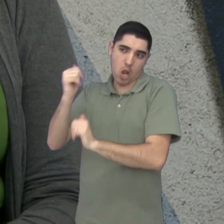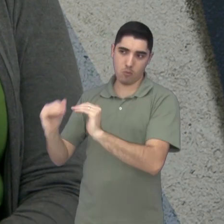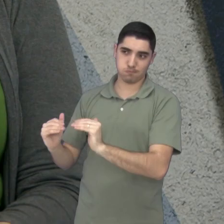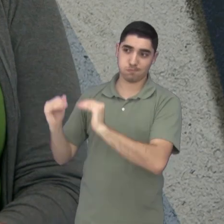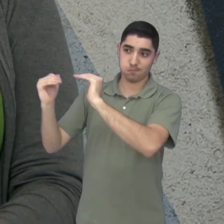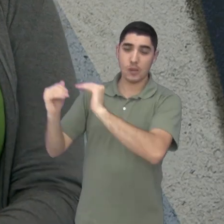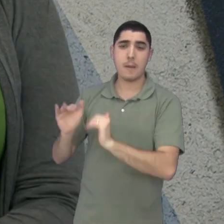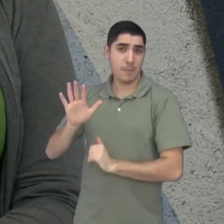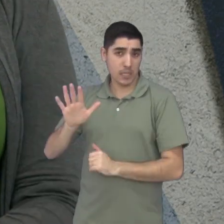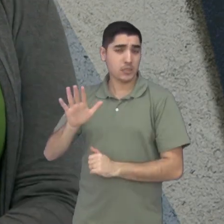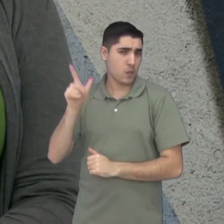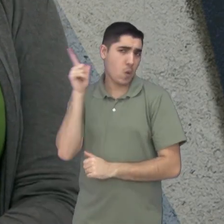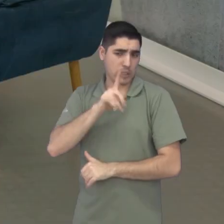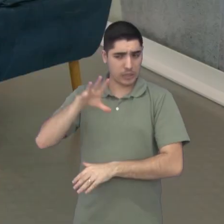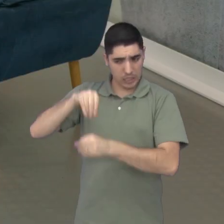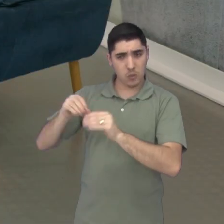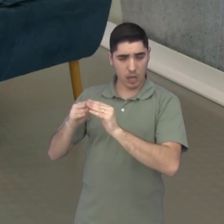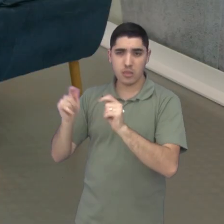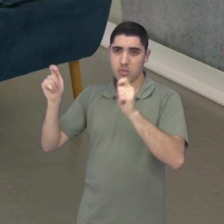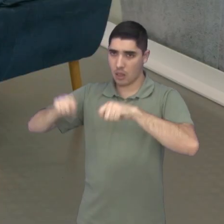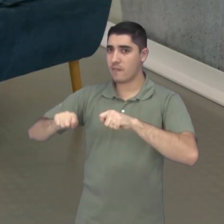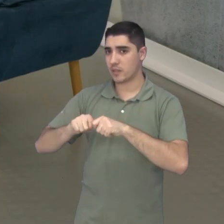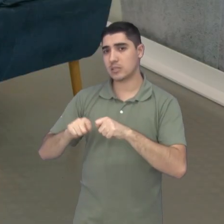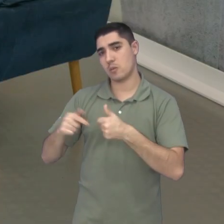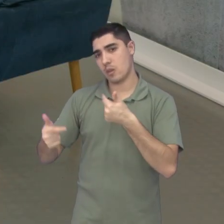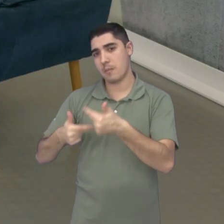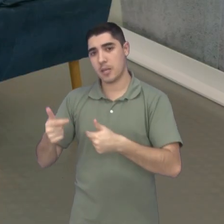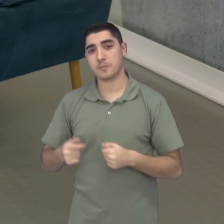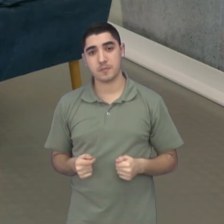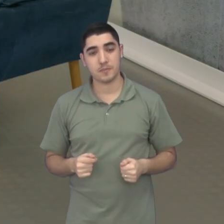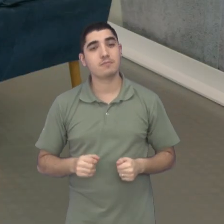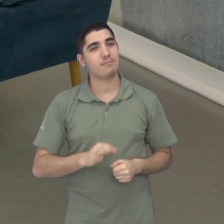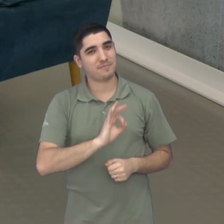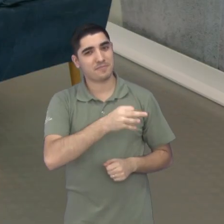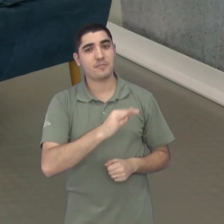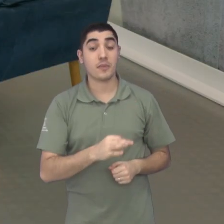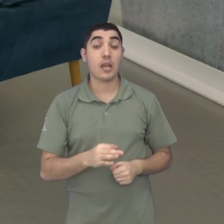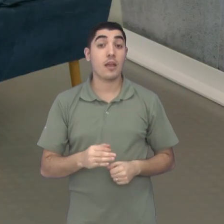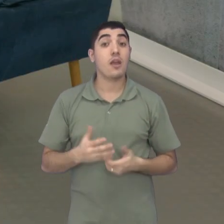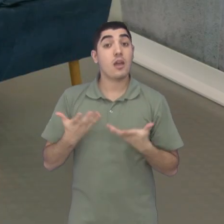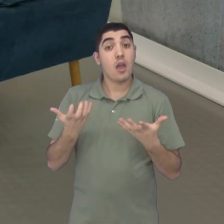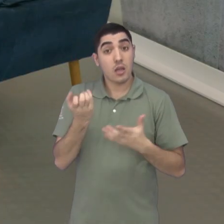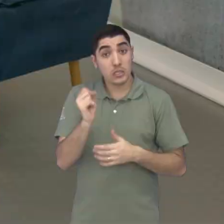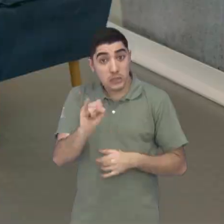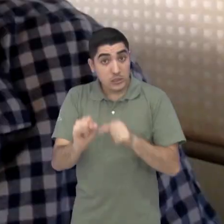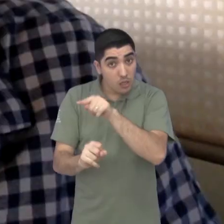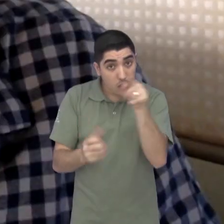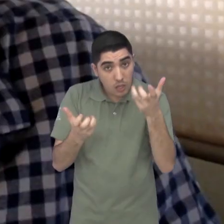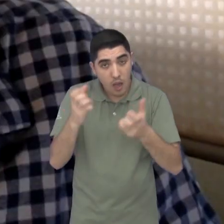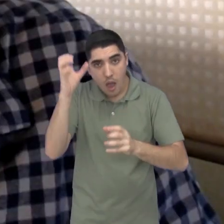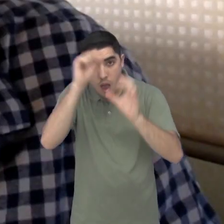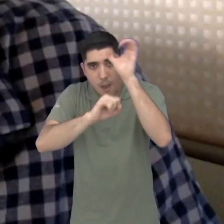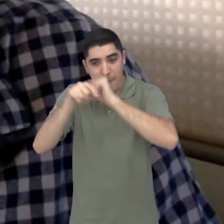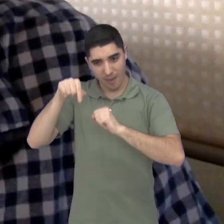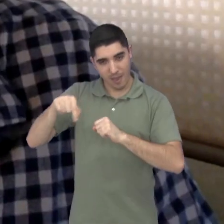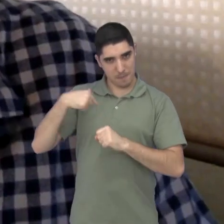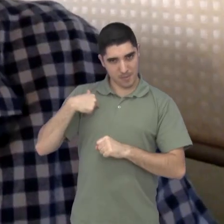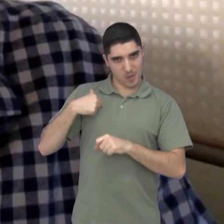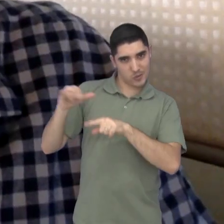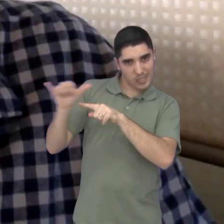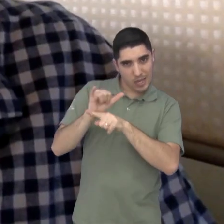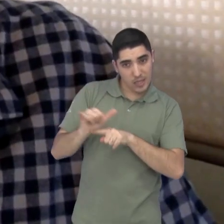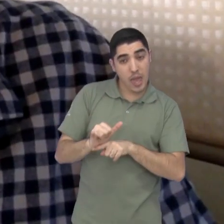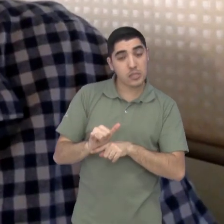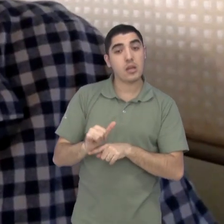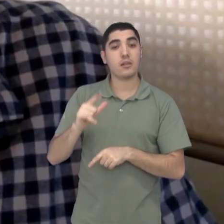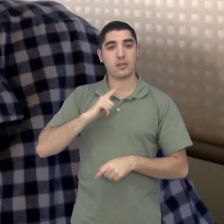você consegue fazer as coisas em casa. É isso aí. Está mudando. E quem quiser aprender a técnica que eu descrevi aqui,